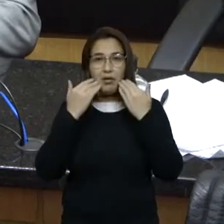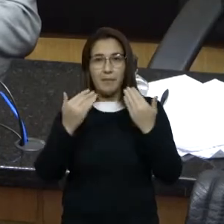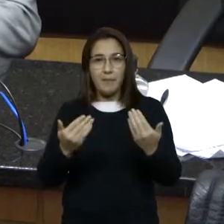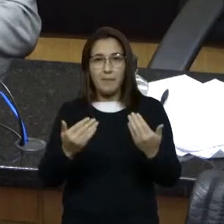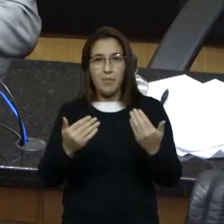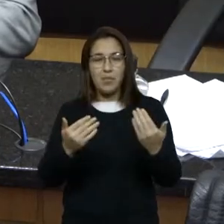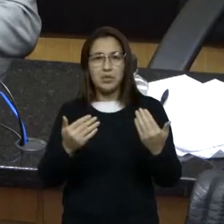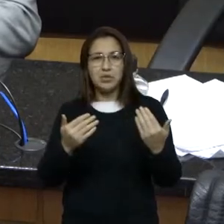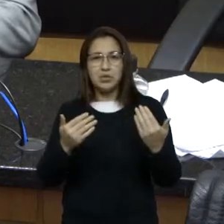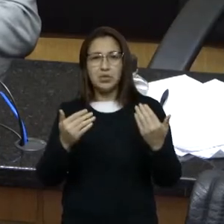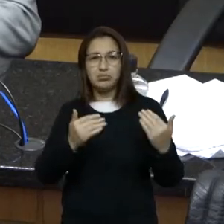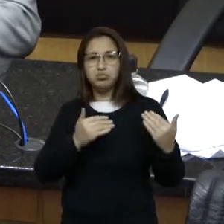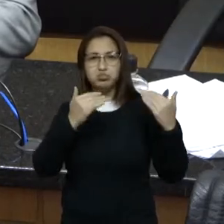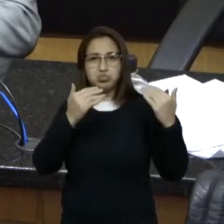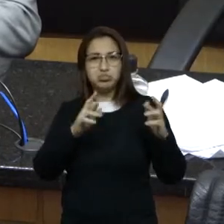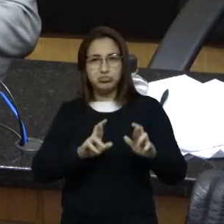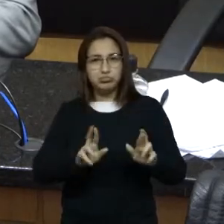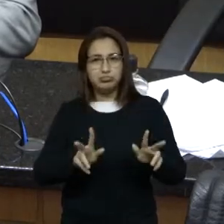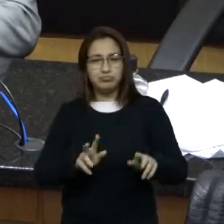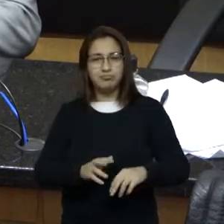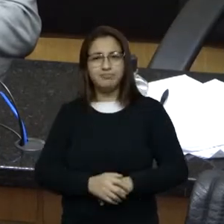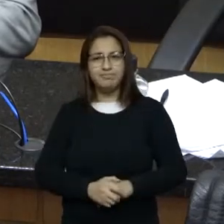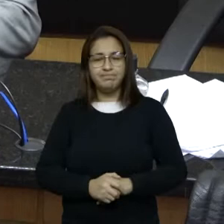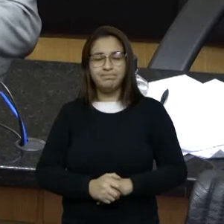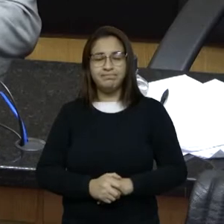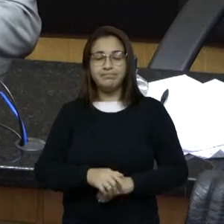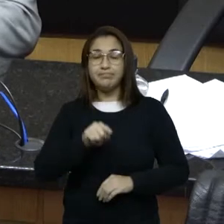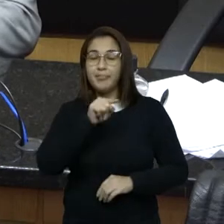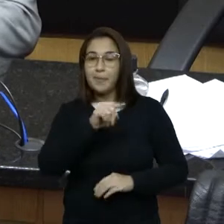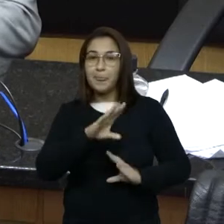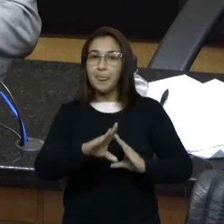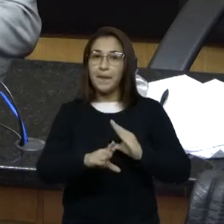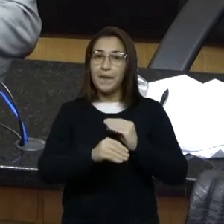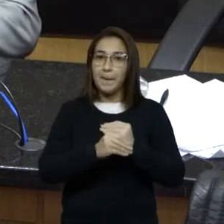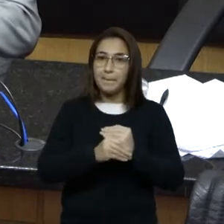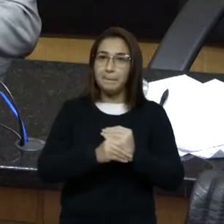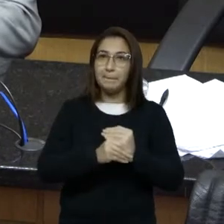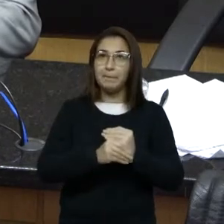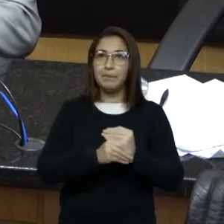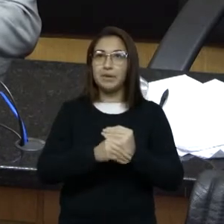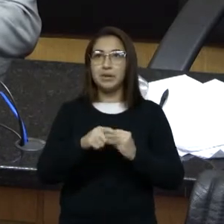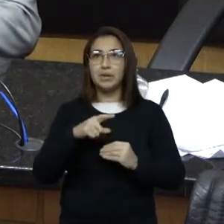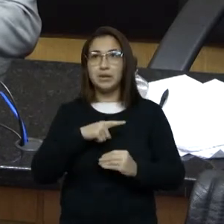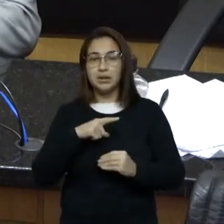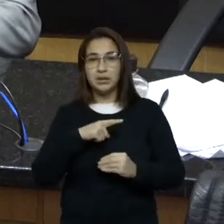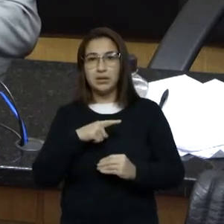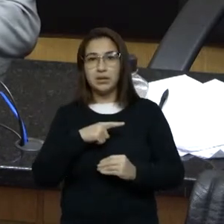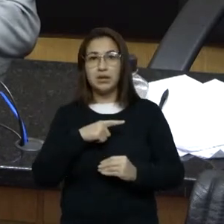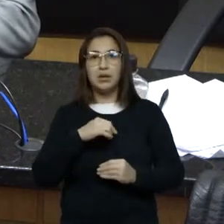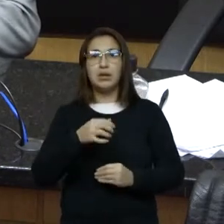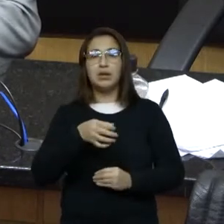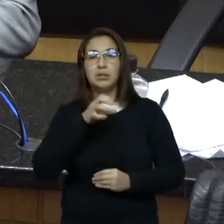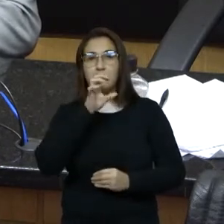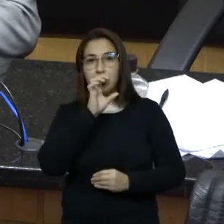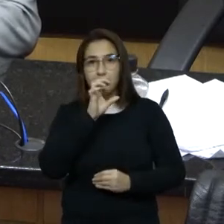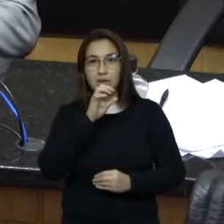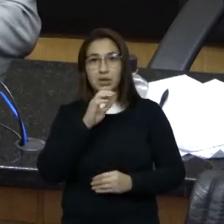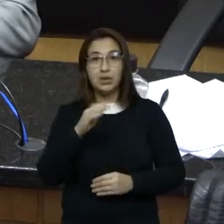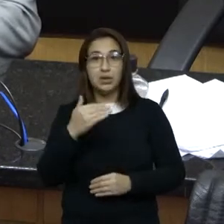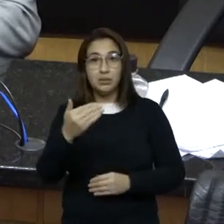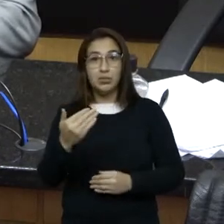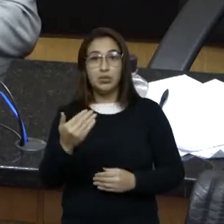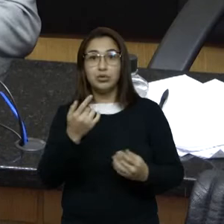altruísmo né tem uma irmã o resultado Bruno tinha sobre as bebidas ele rejeitou no voto de vista